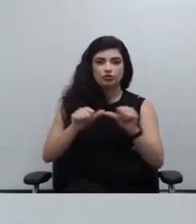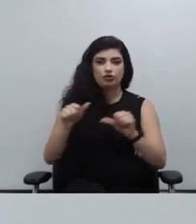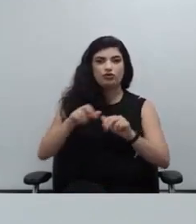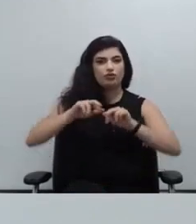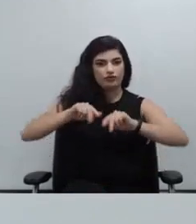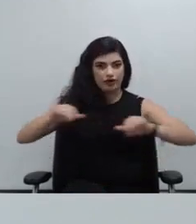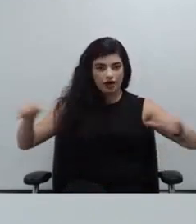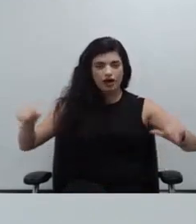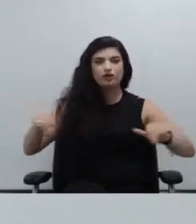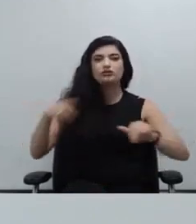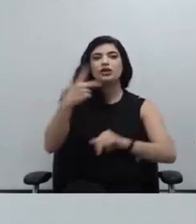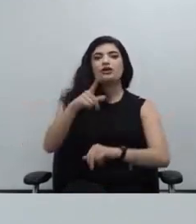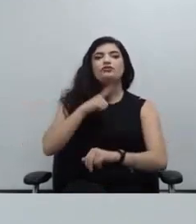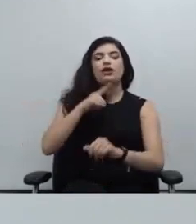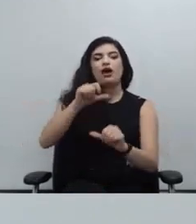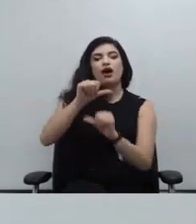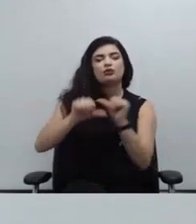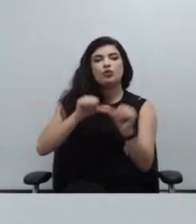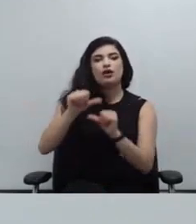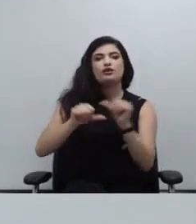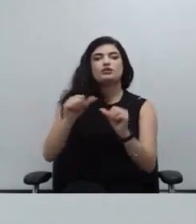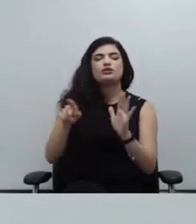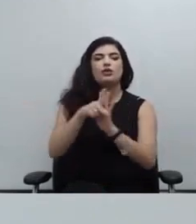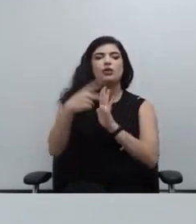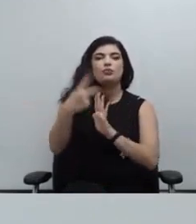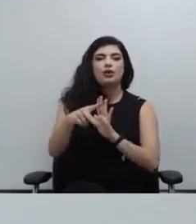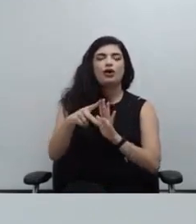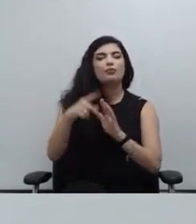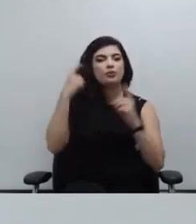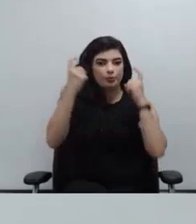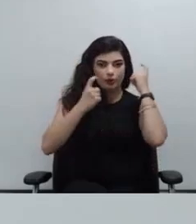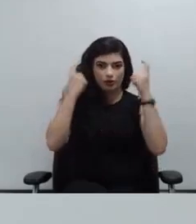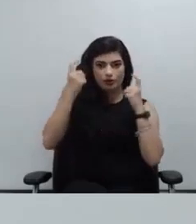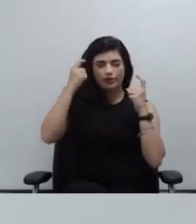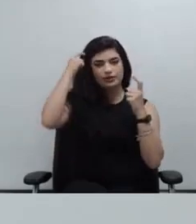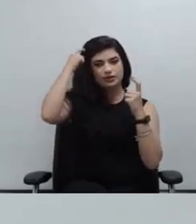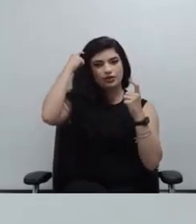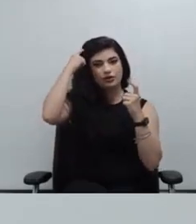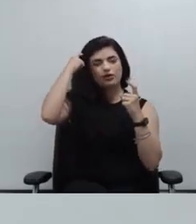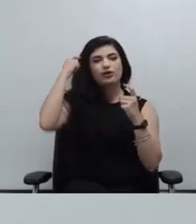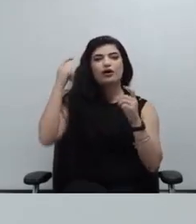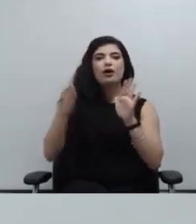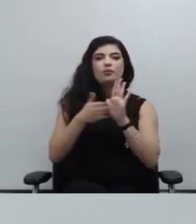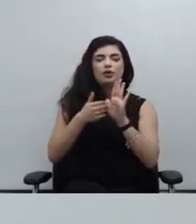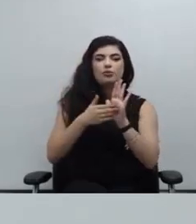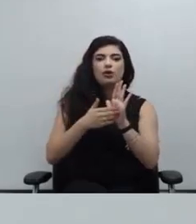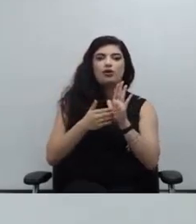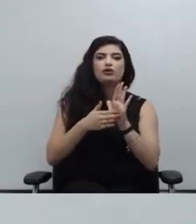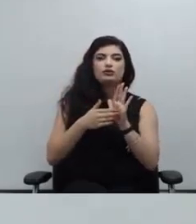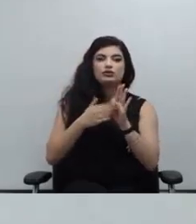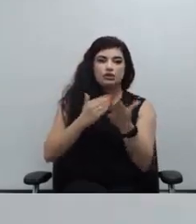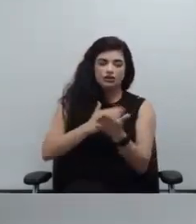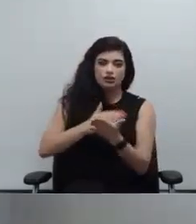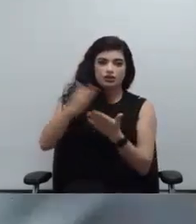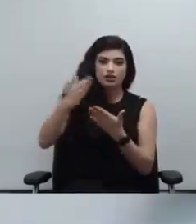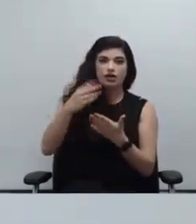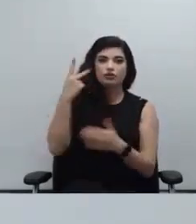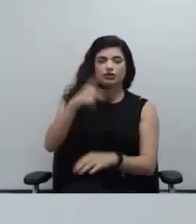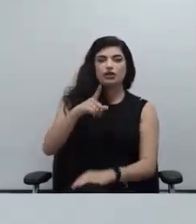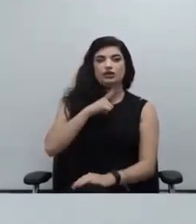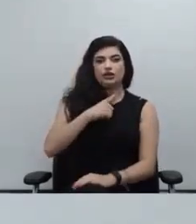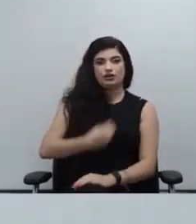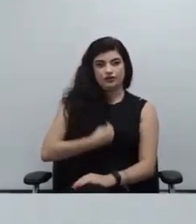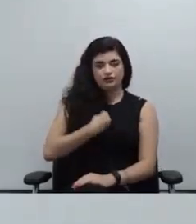dispositivos, tendo essa atualização contemplado parte das preocupações apresentadas na proposta inicial e contado com amplo debate e